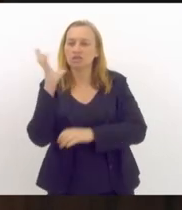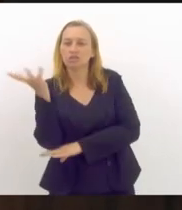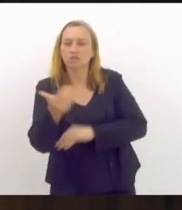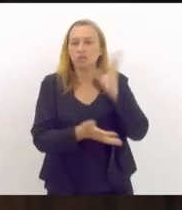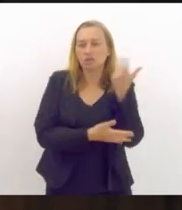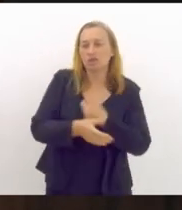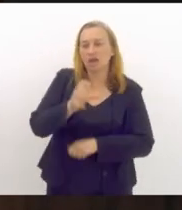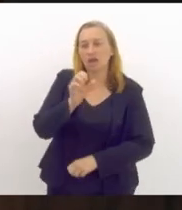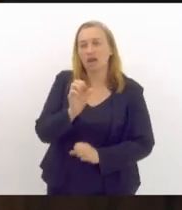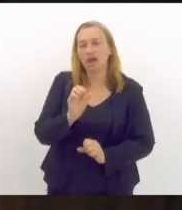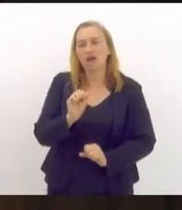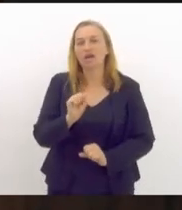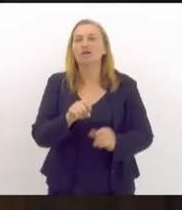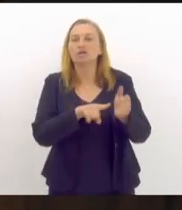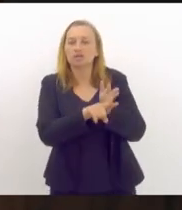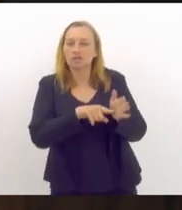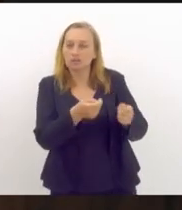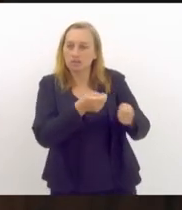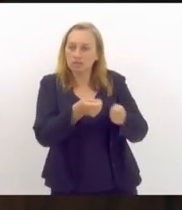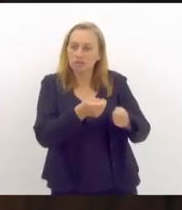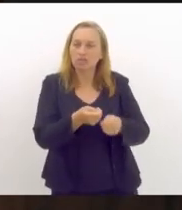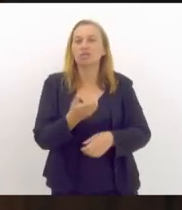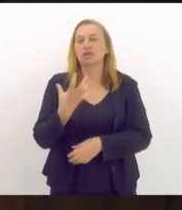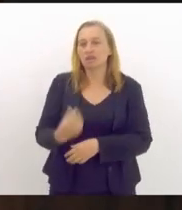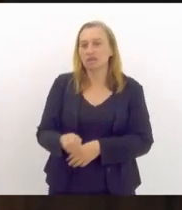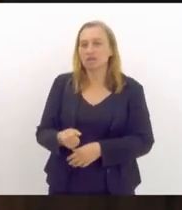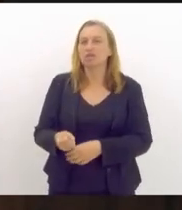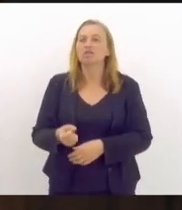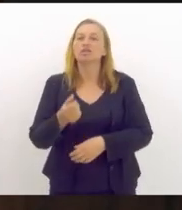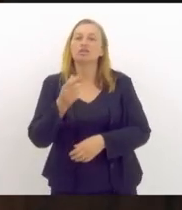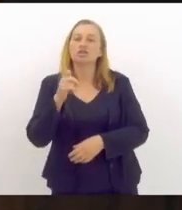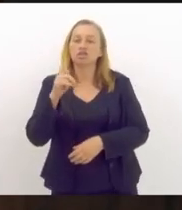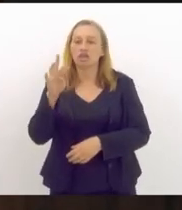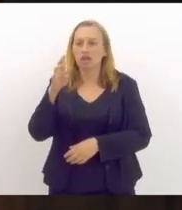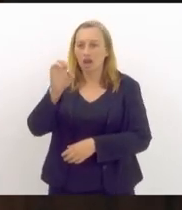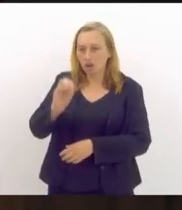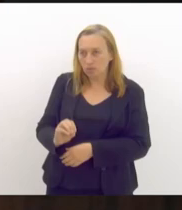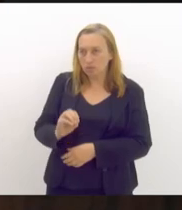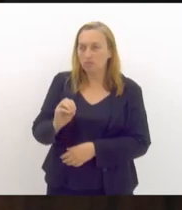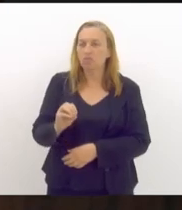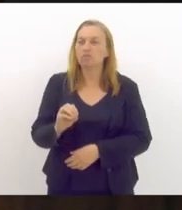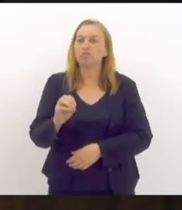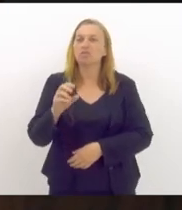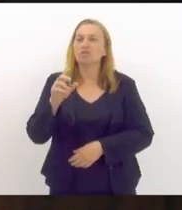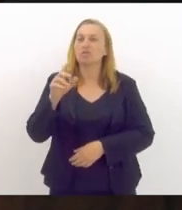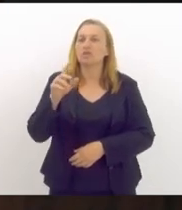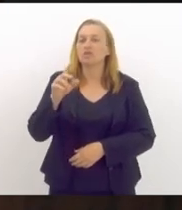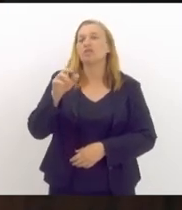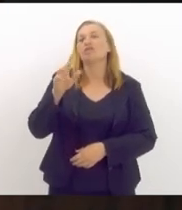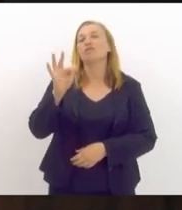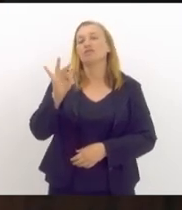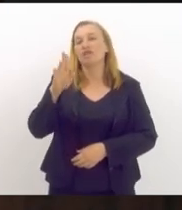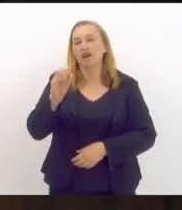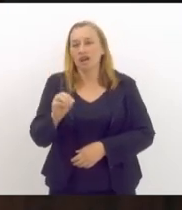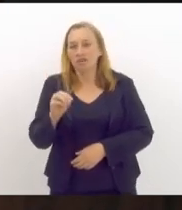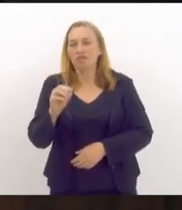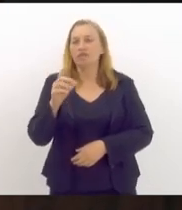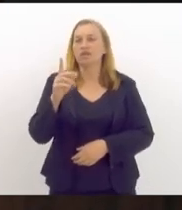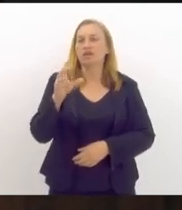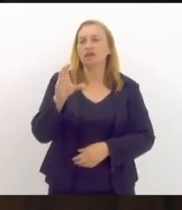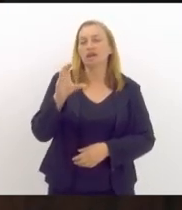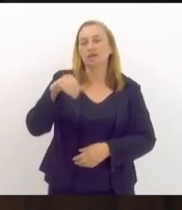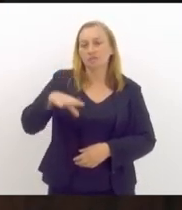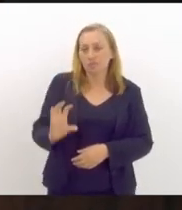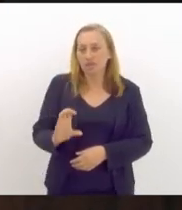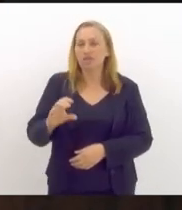de orçamento financeiro favorável relatou os Deputado Geral do pudim André Correia Flávio Serafim Carlos Mendes